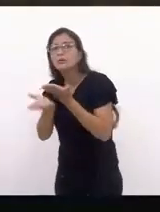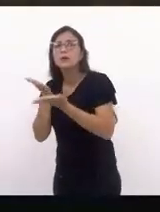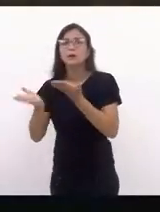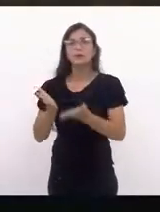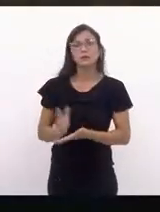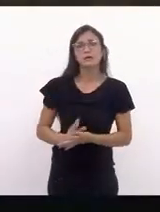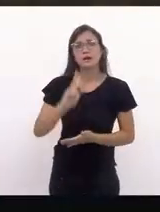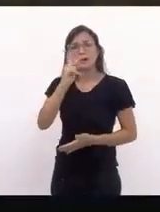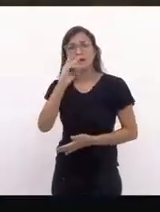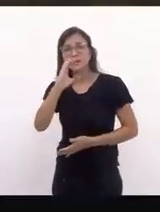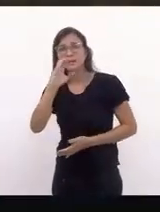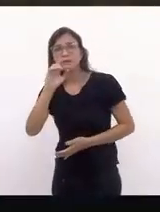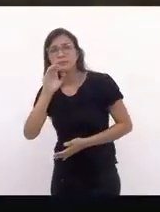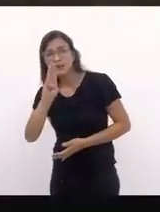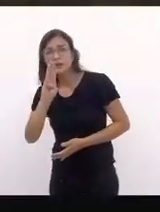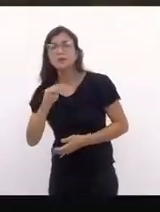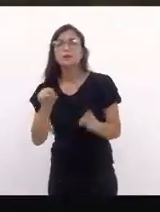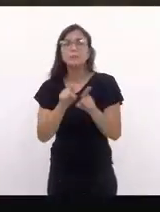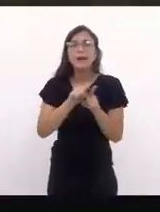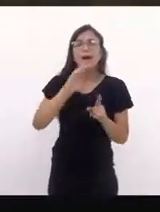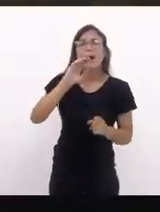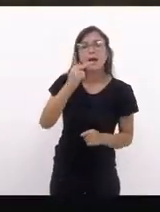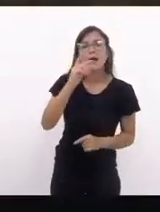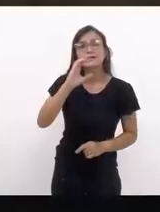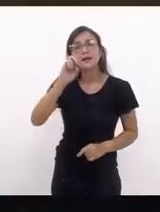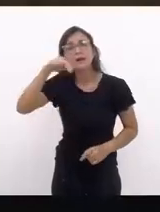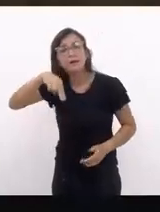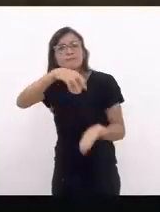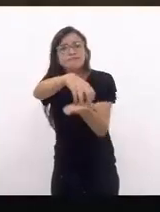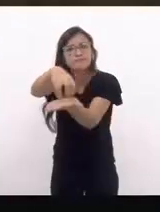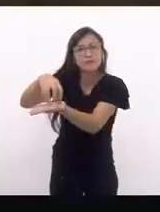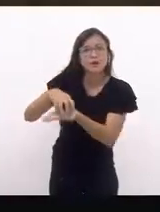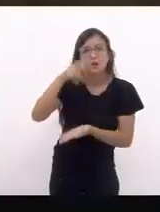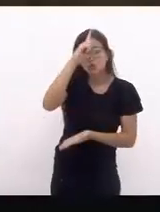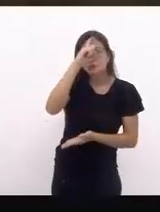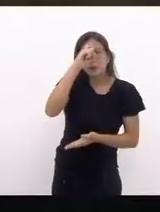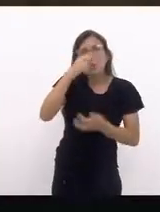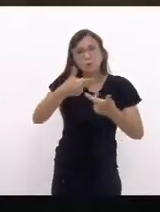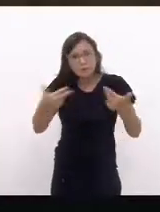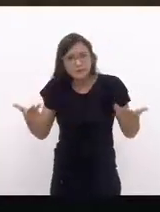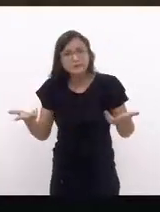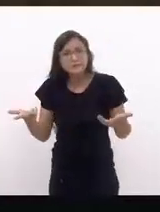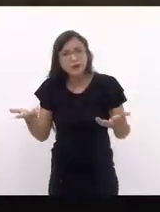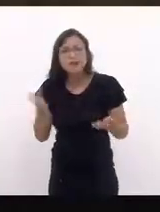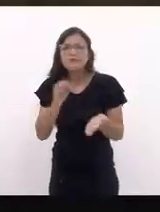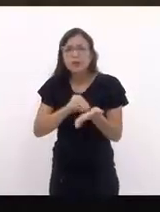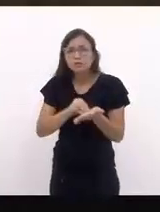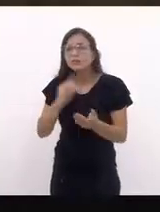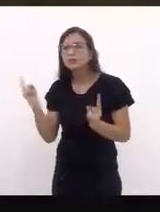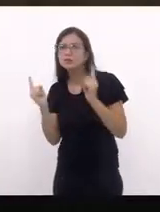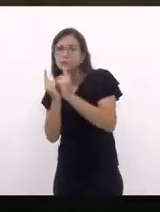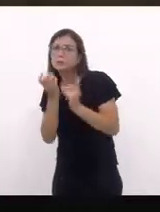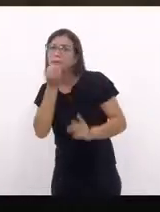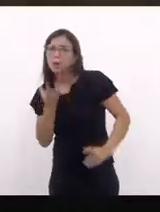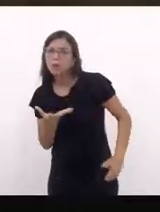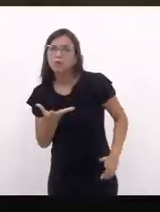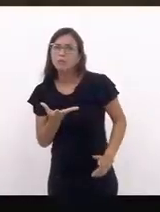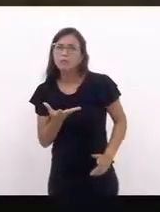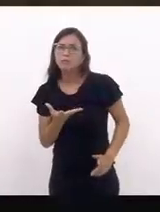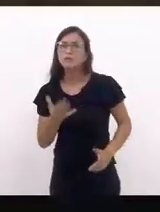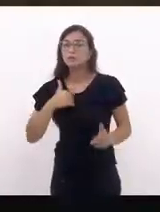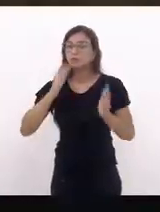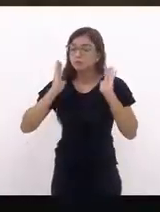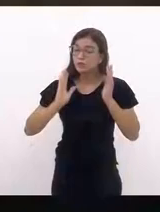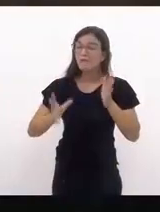permite vai dar certo hcn então eu peço aos meus colegas eu já enviei diverso